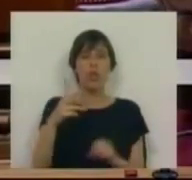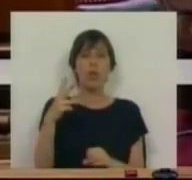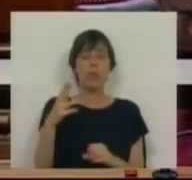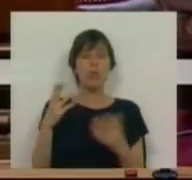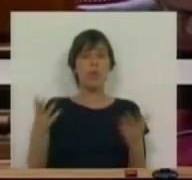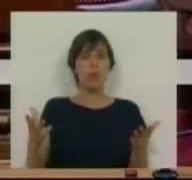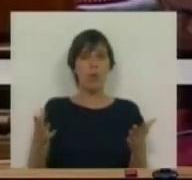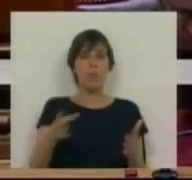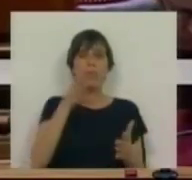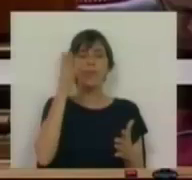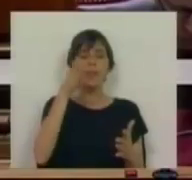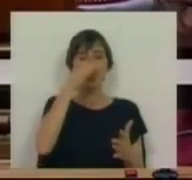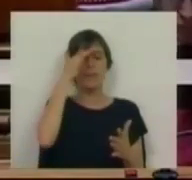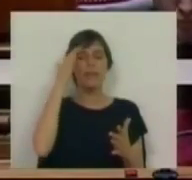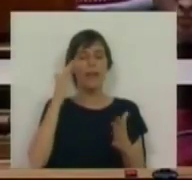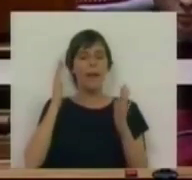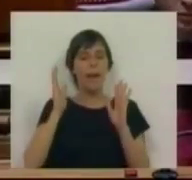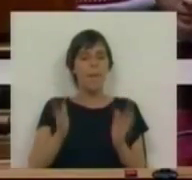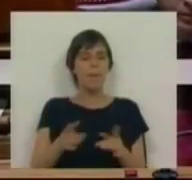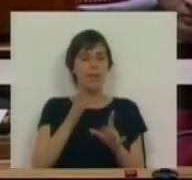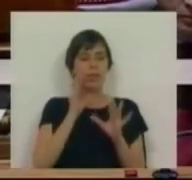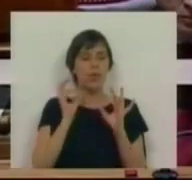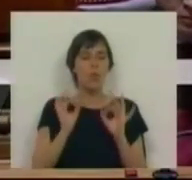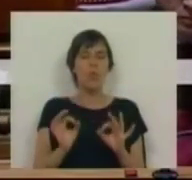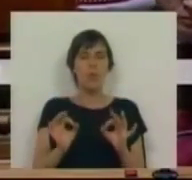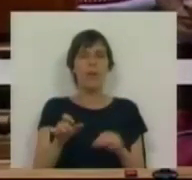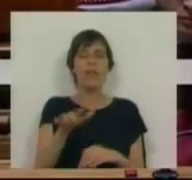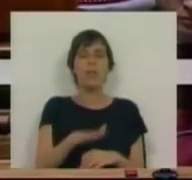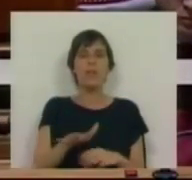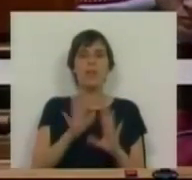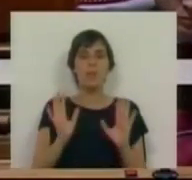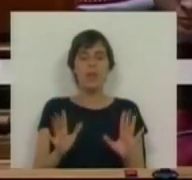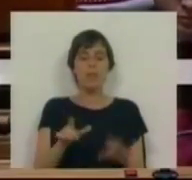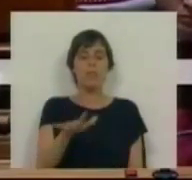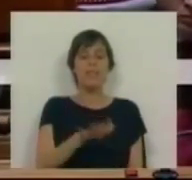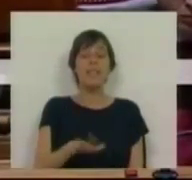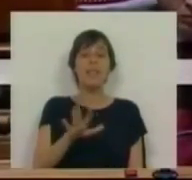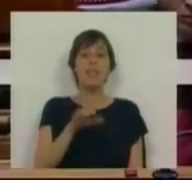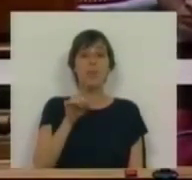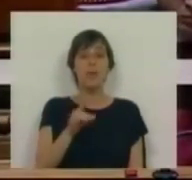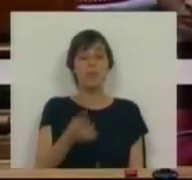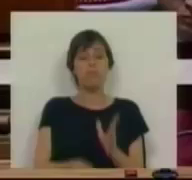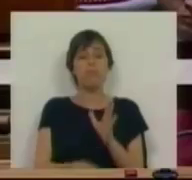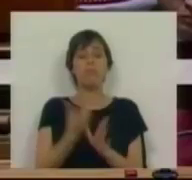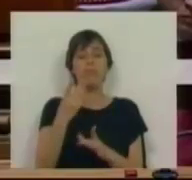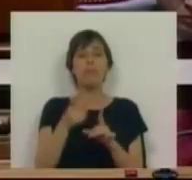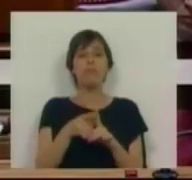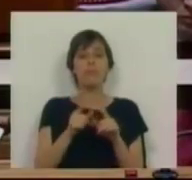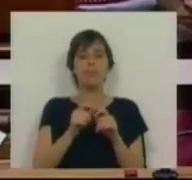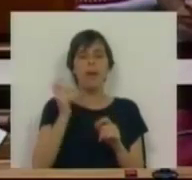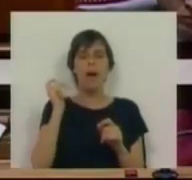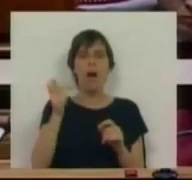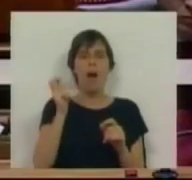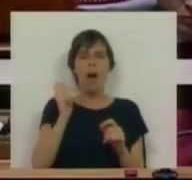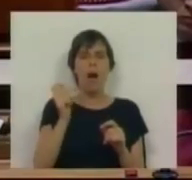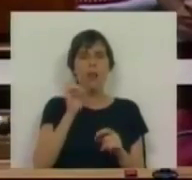Tesouro, dizendo que era preciso ter cuidado com essa situação. Uma situação que tinha sido criada ao longo de anos